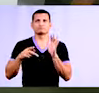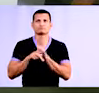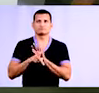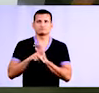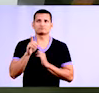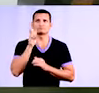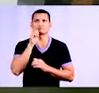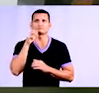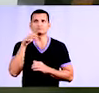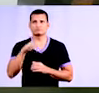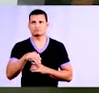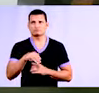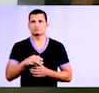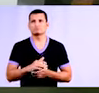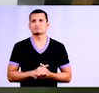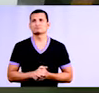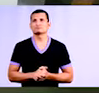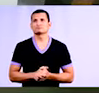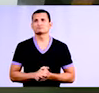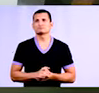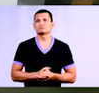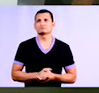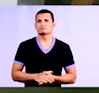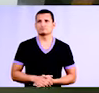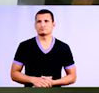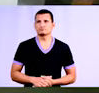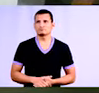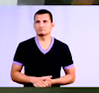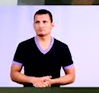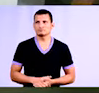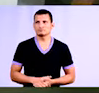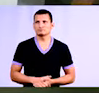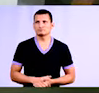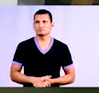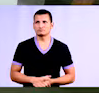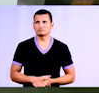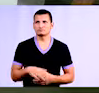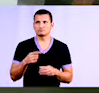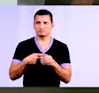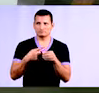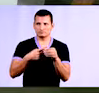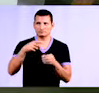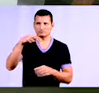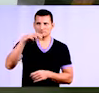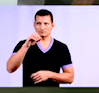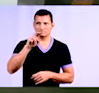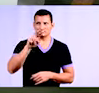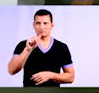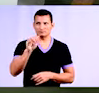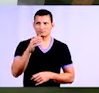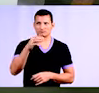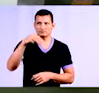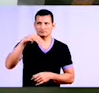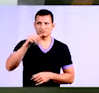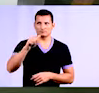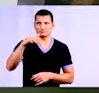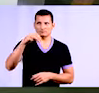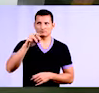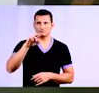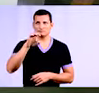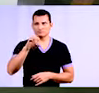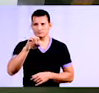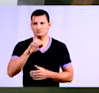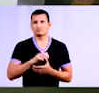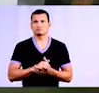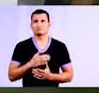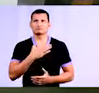vendo? Sou que fruto beleza. de Guajará. Ótimo. E também em Nova Mamoré, o Rai disse que o sistema fica mais lento. Então, gostei da participação.